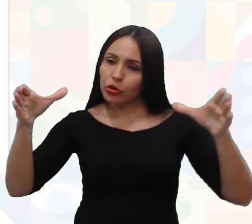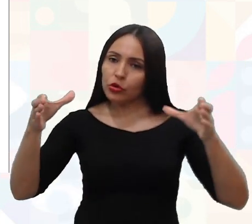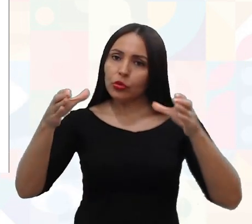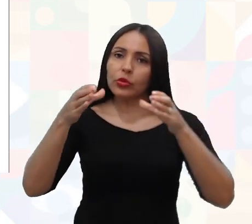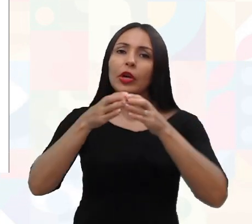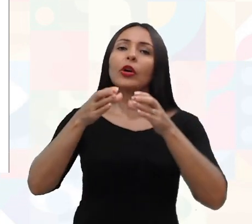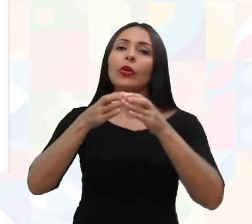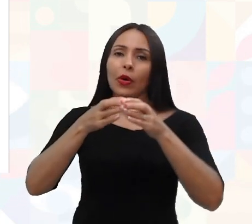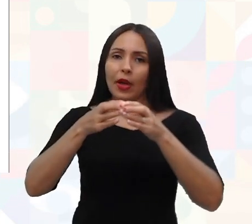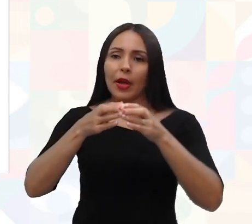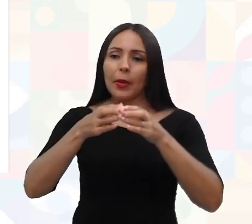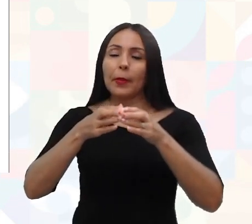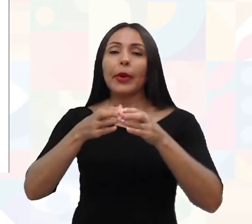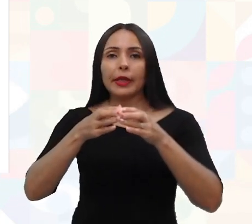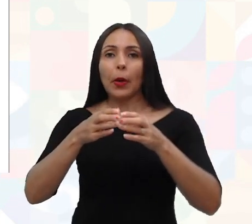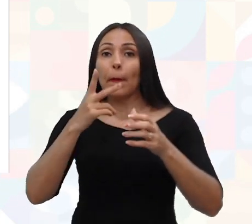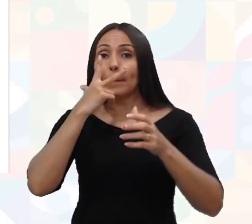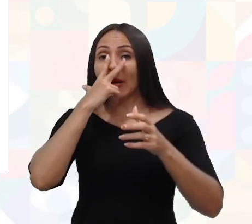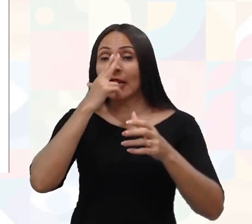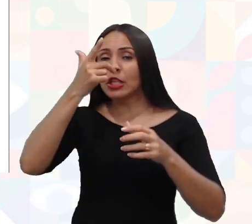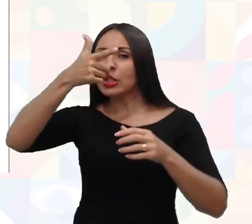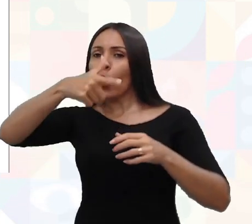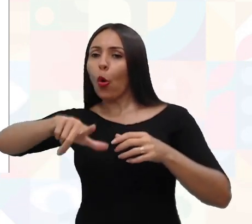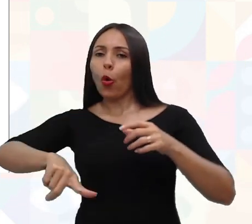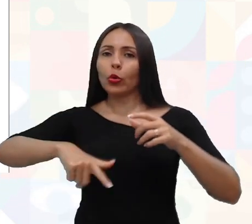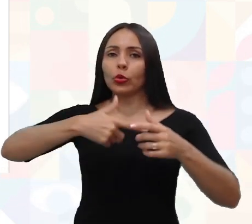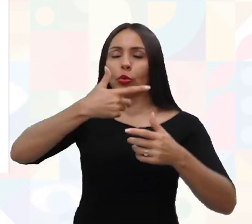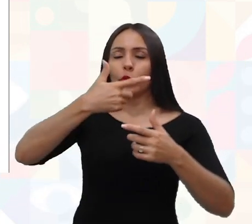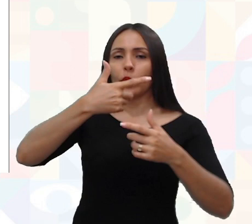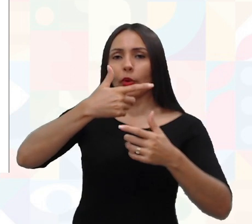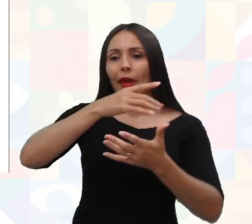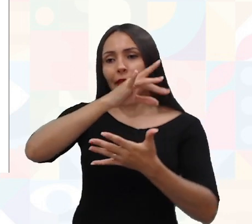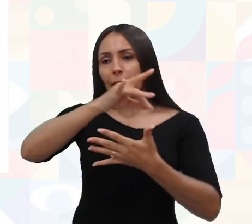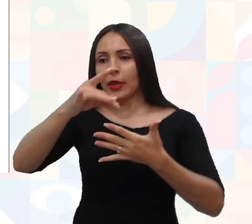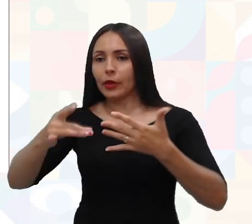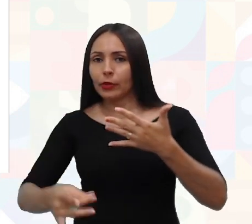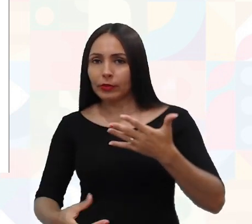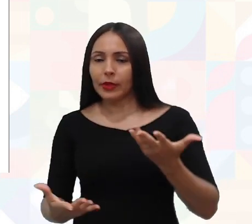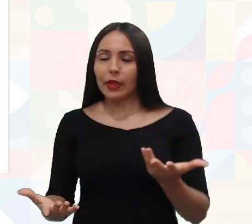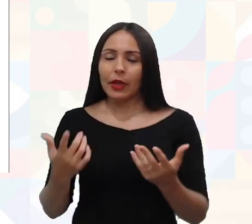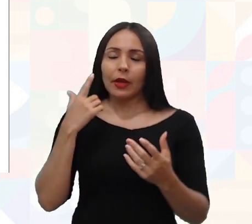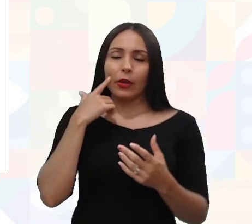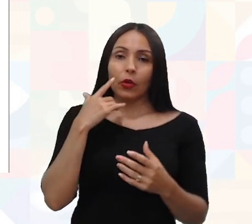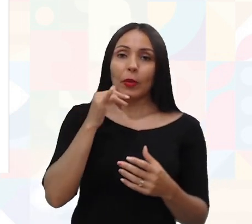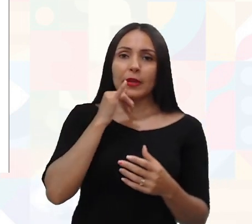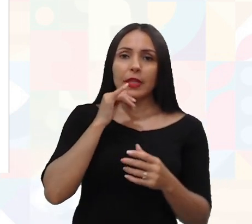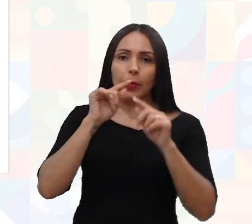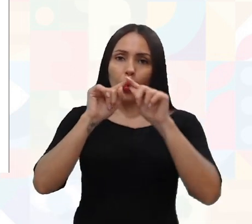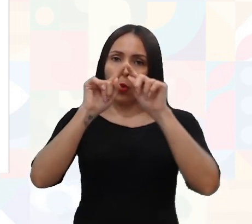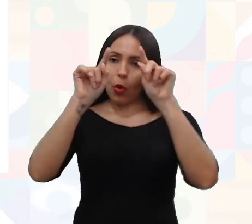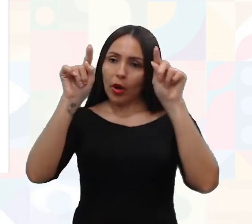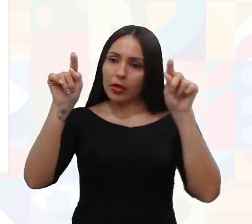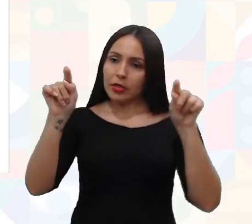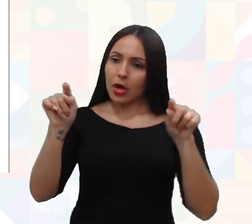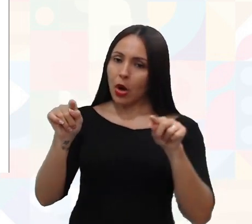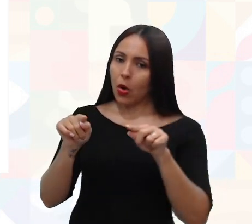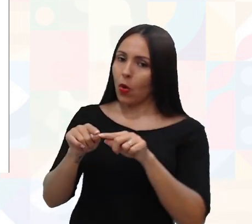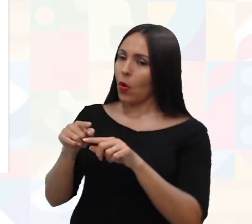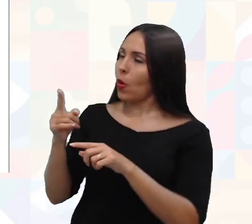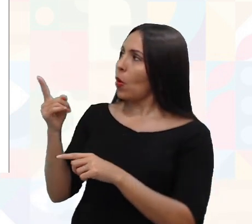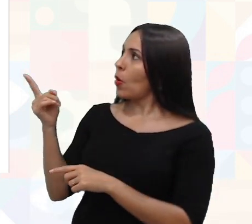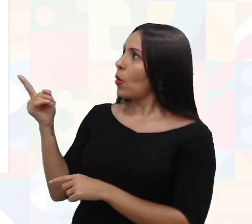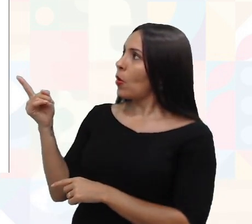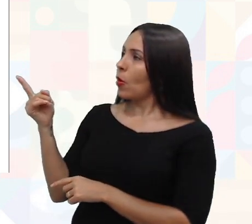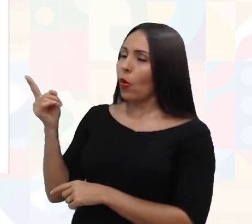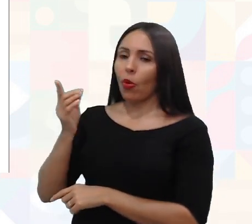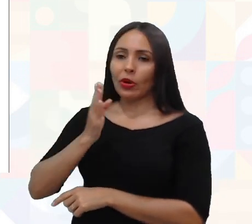configuração de ser outro objeto, né? Vai formar outros elementos, como nesse exemplo do coração e formando um relógio também.